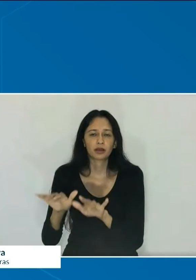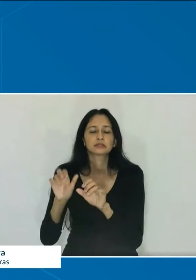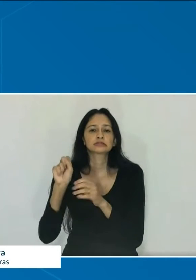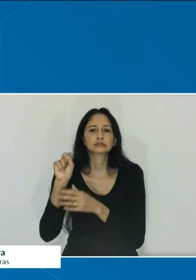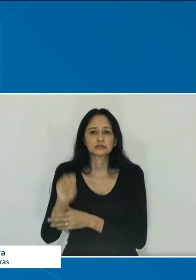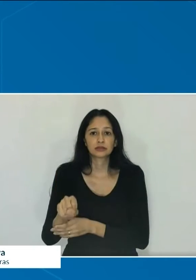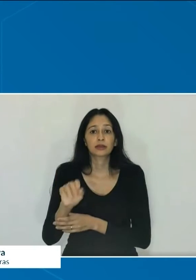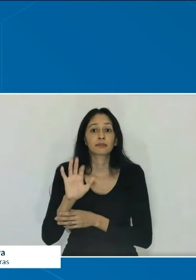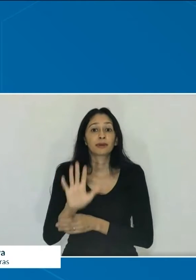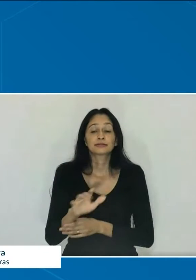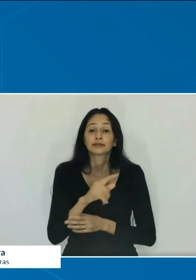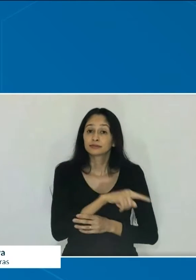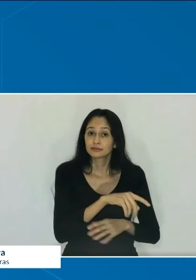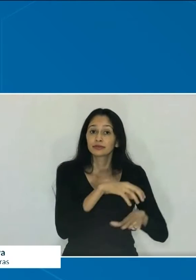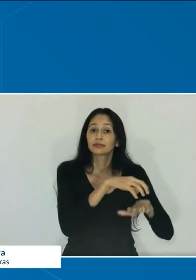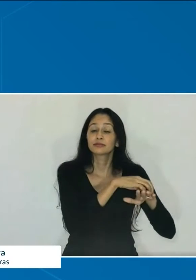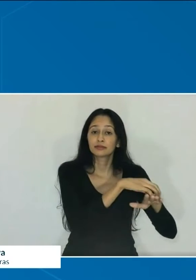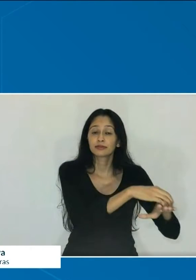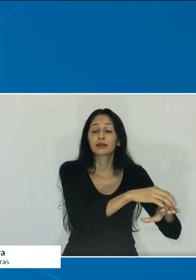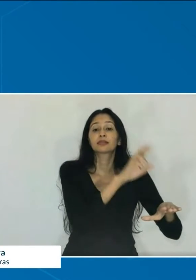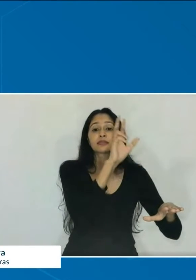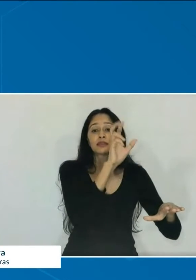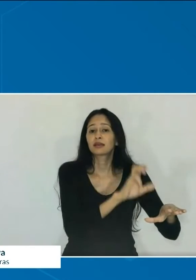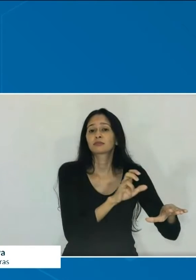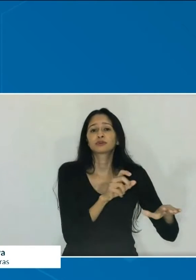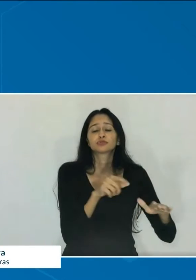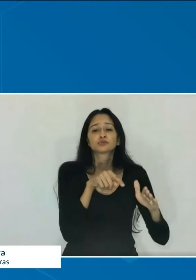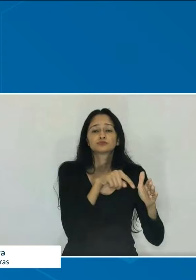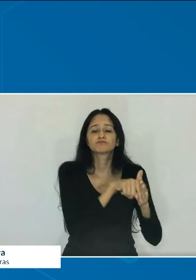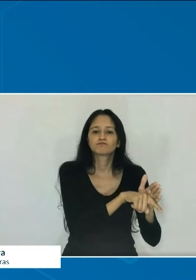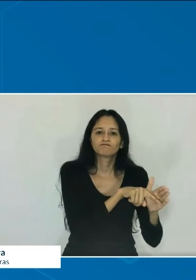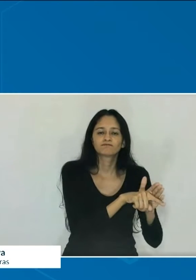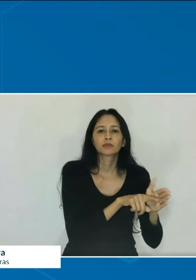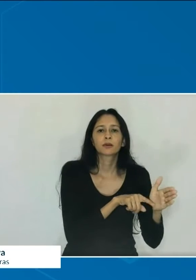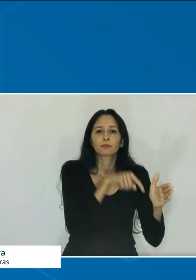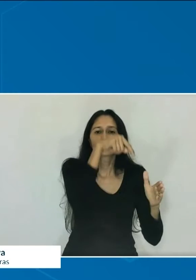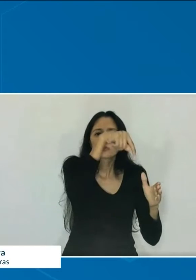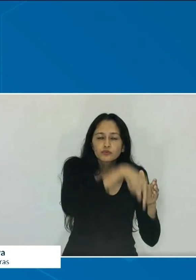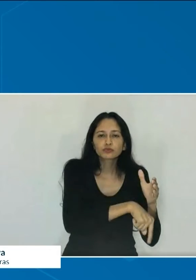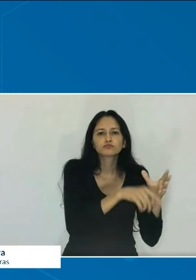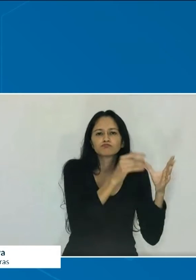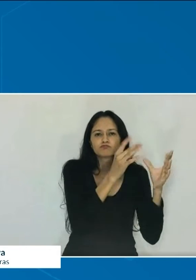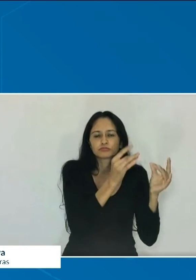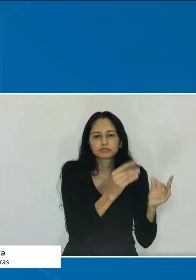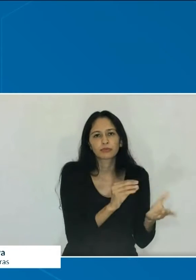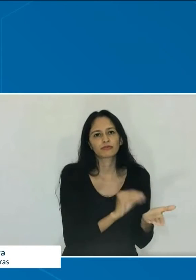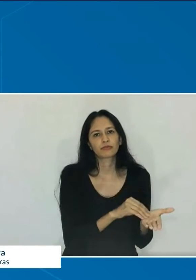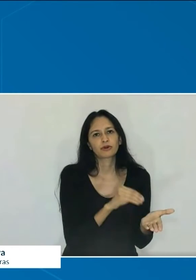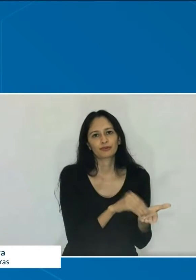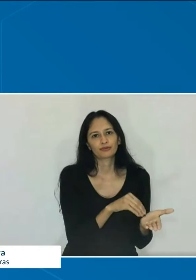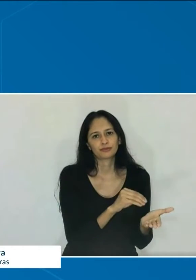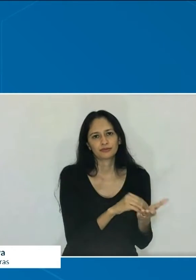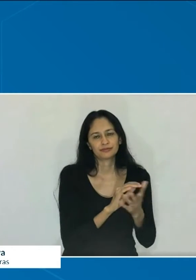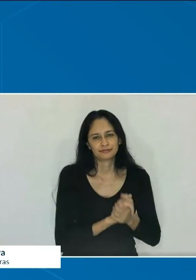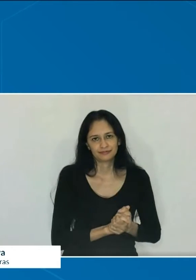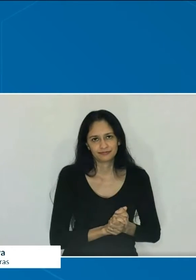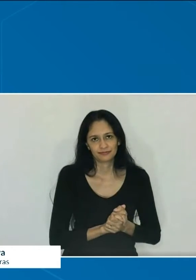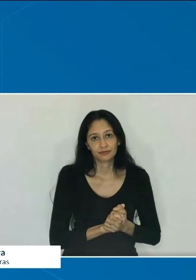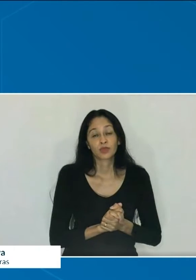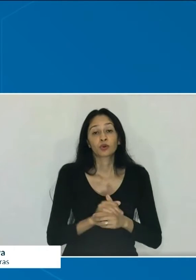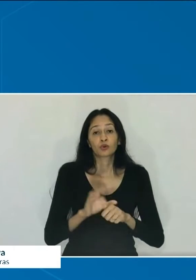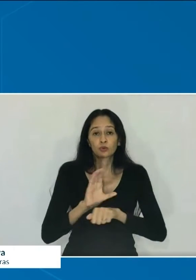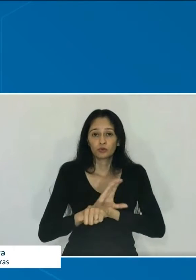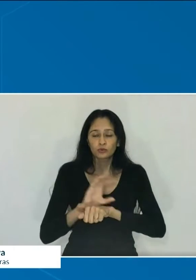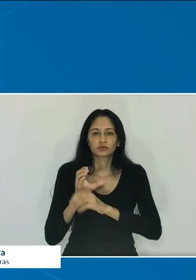o tema, ele é discutido de forma muito superficial. Então, não há uma profundidade, um profissional que trate isso. E o curso de engenharia